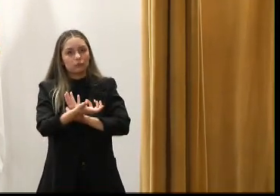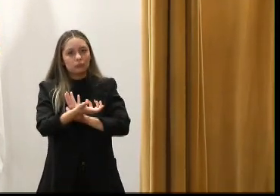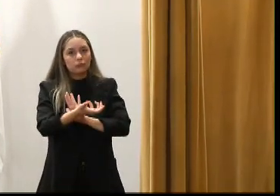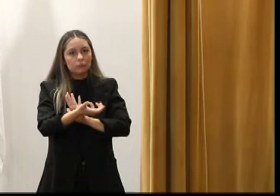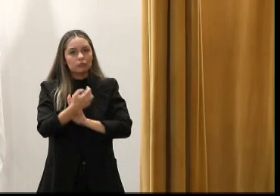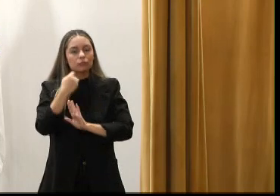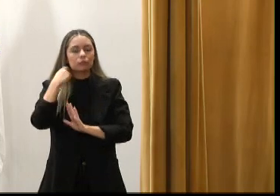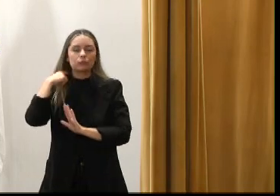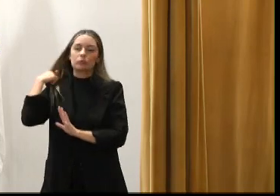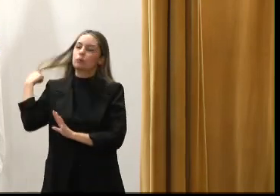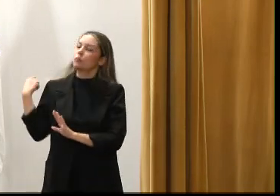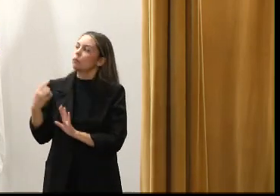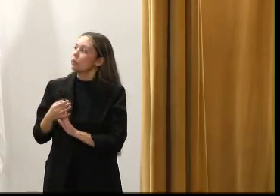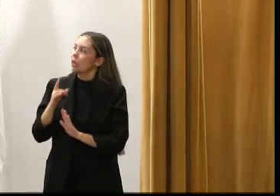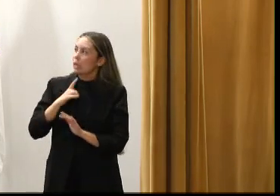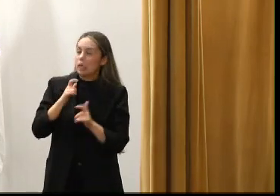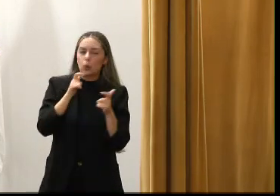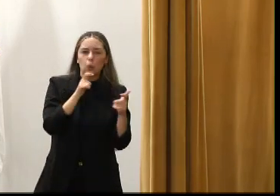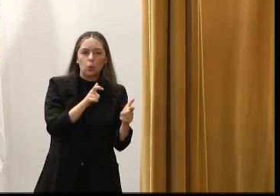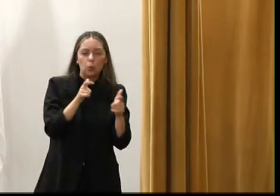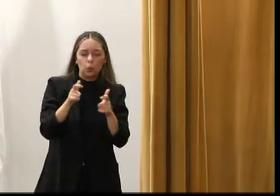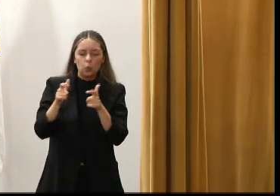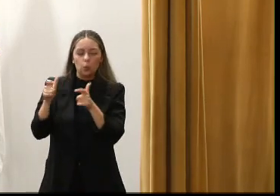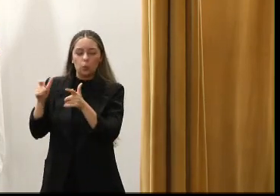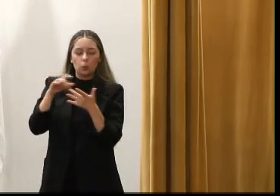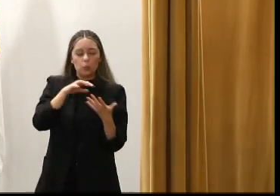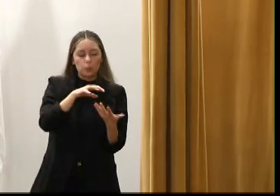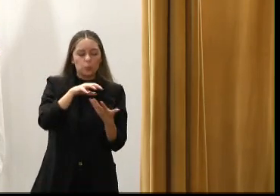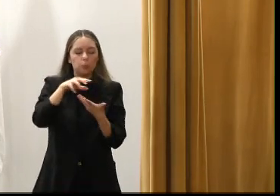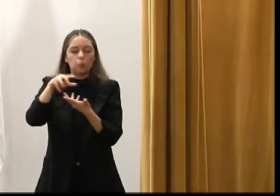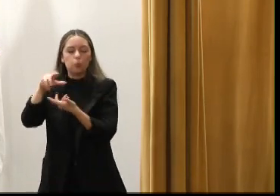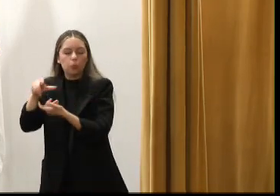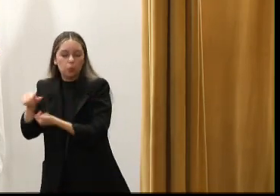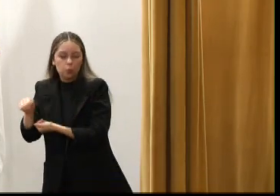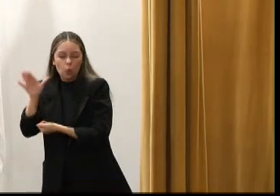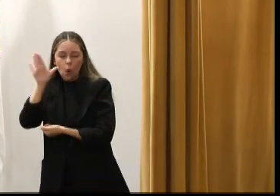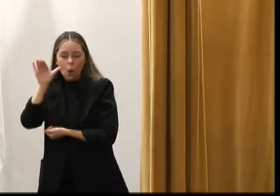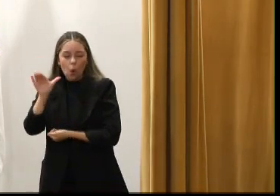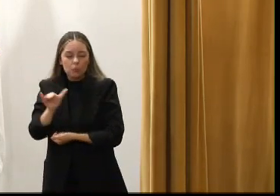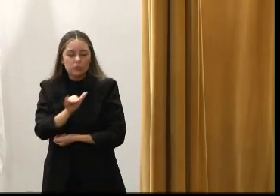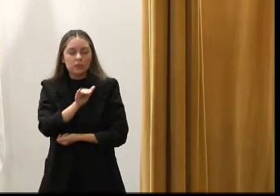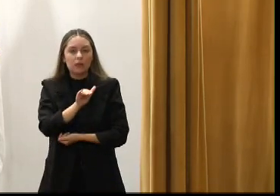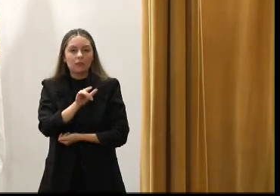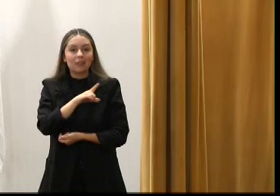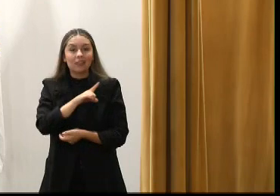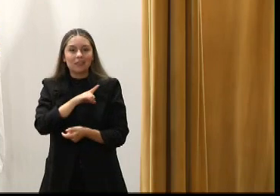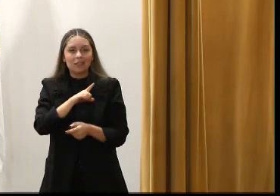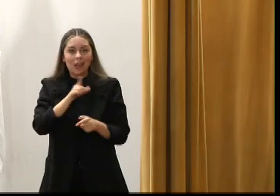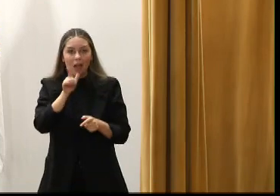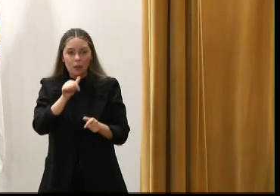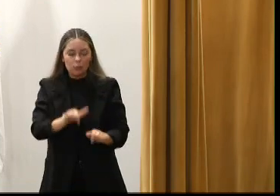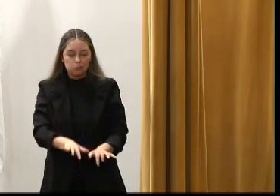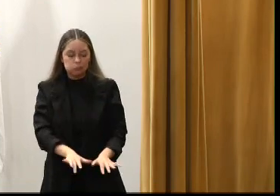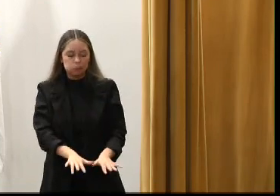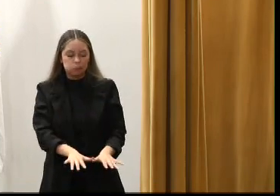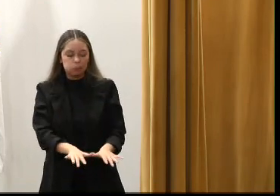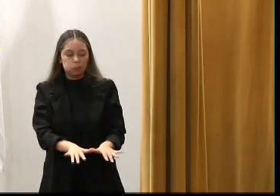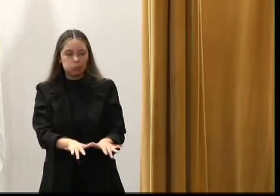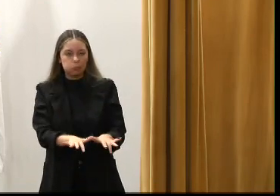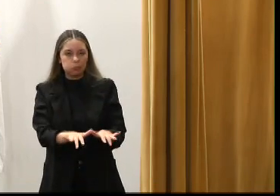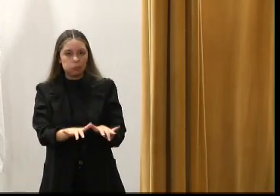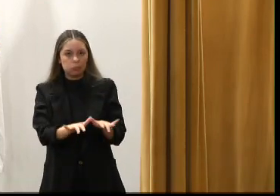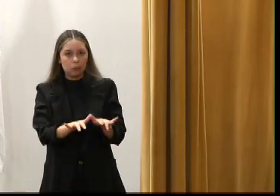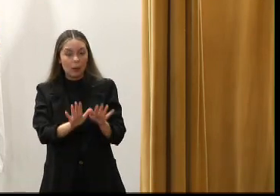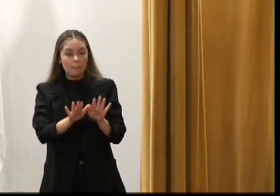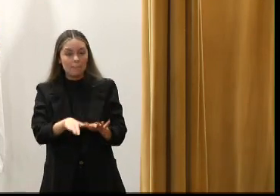Então, aqui eu tenho uma série de localidades no mundo todo, e a gente vê para todas elas o nível do mar subindo. Isso é